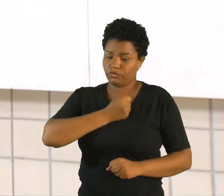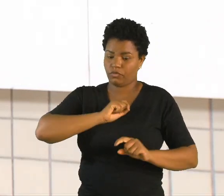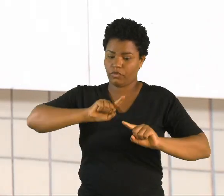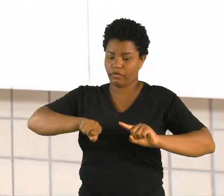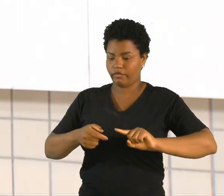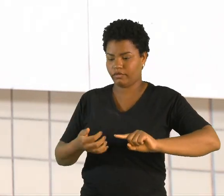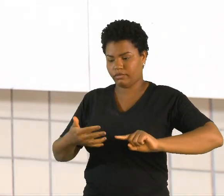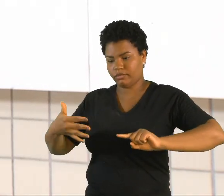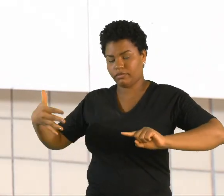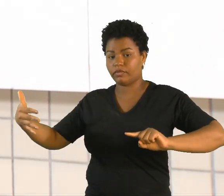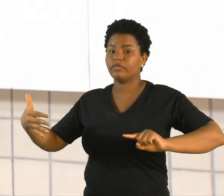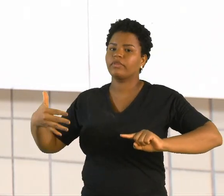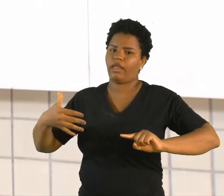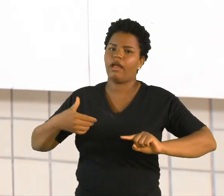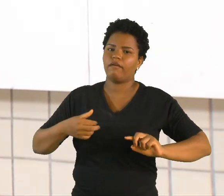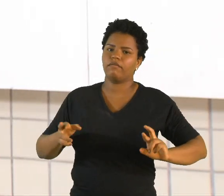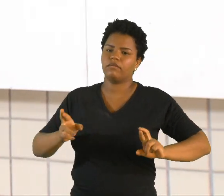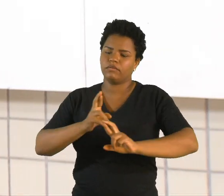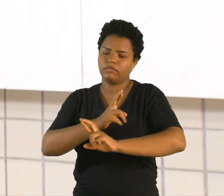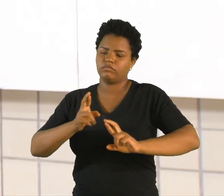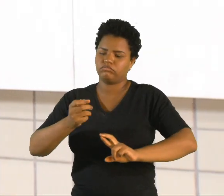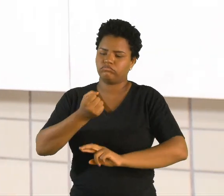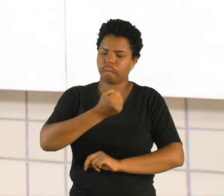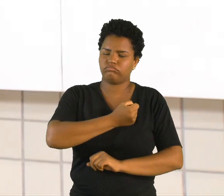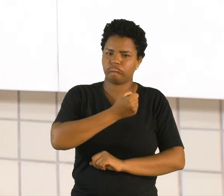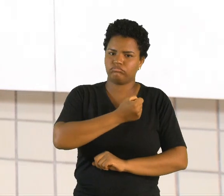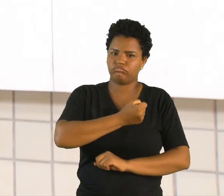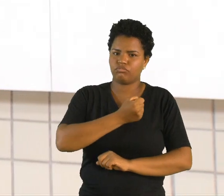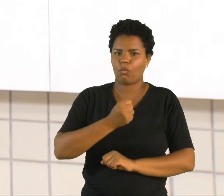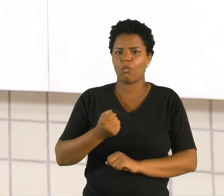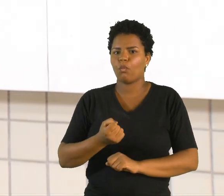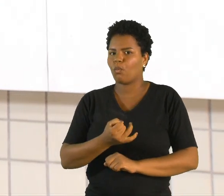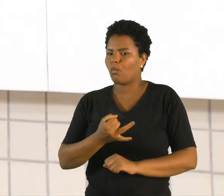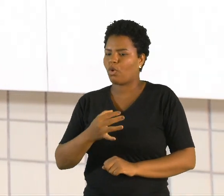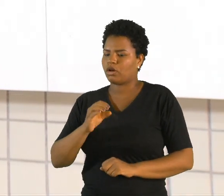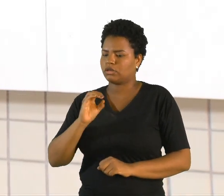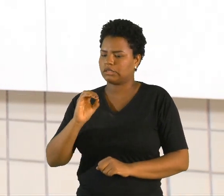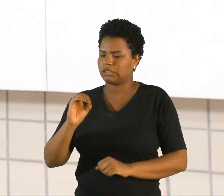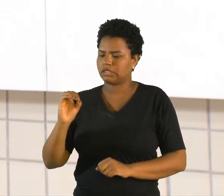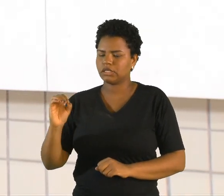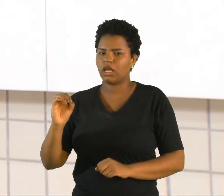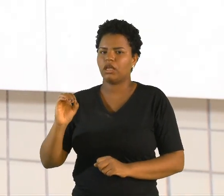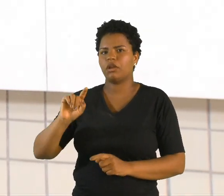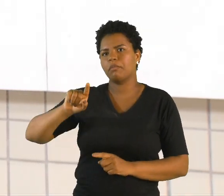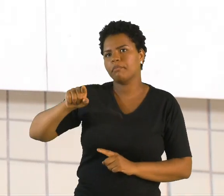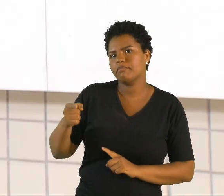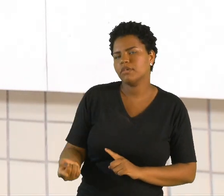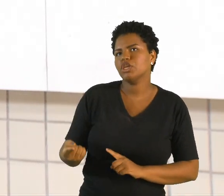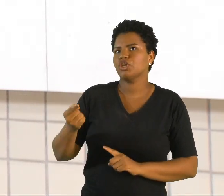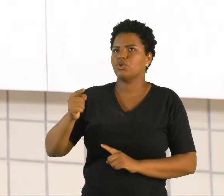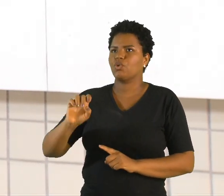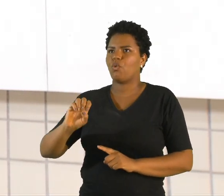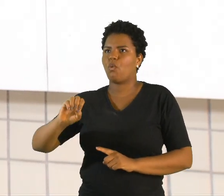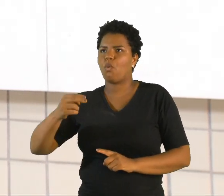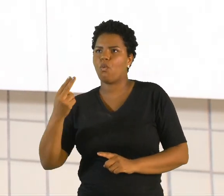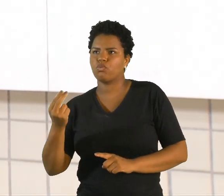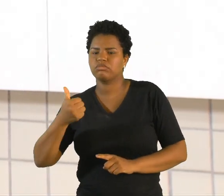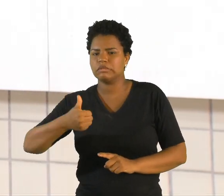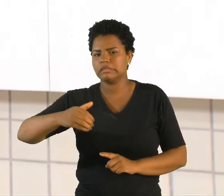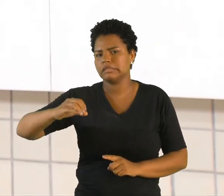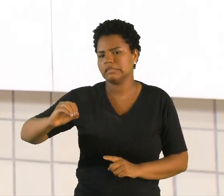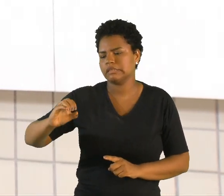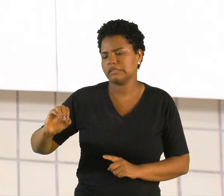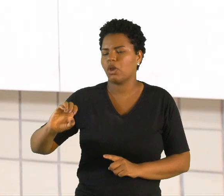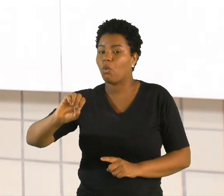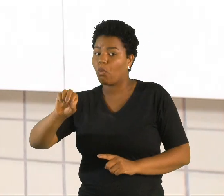vírgula, vou relacionar o número à quantidade de zeros que tem o 1000 ou a quantidade de zeros que tem o 100 ou o 10